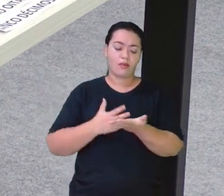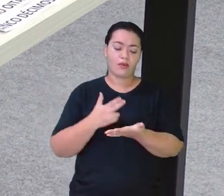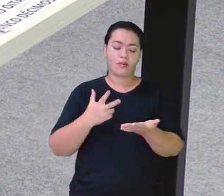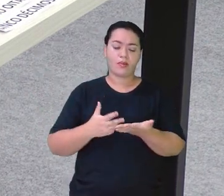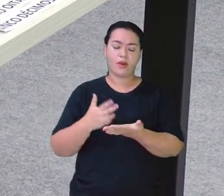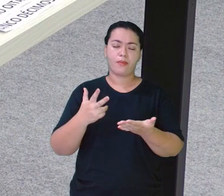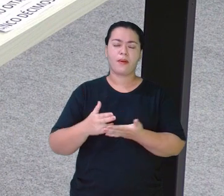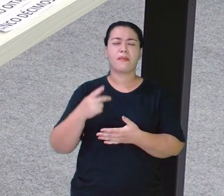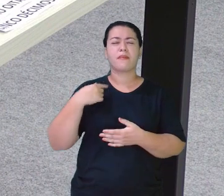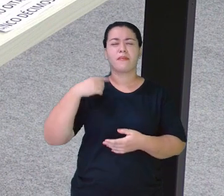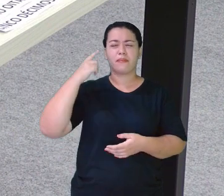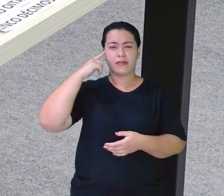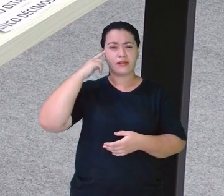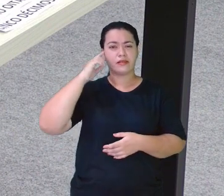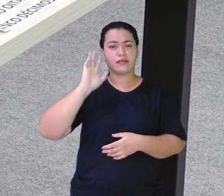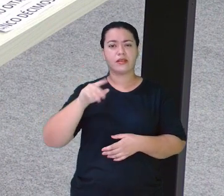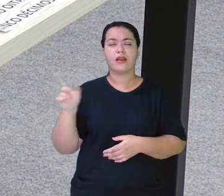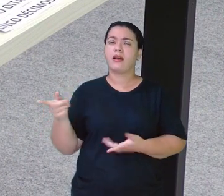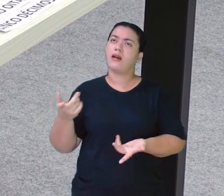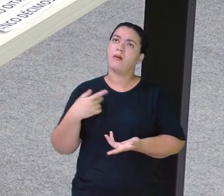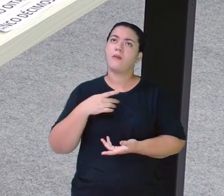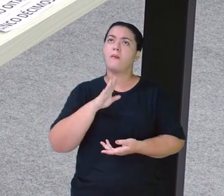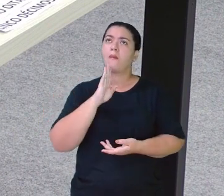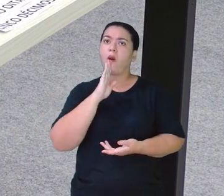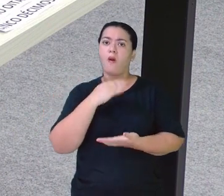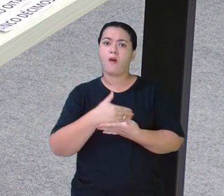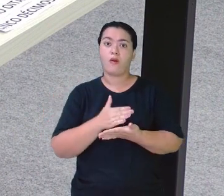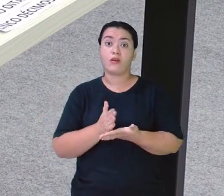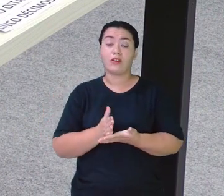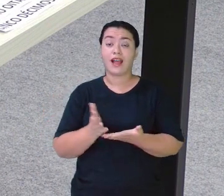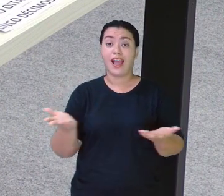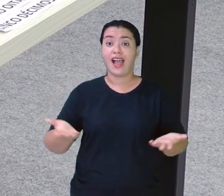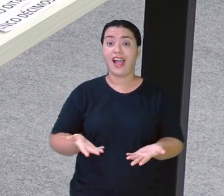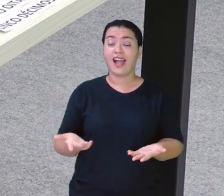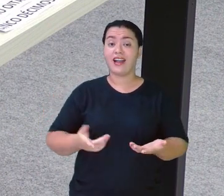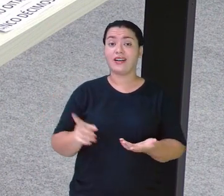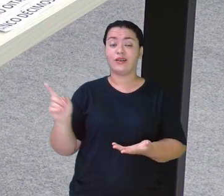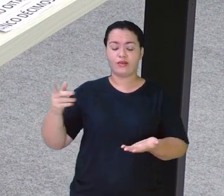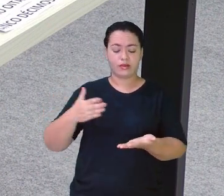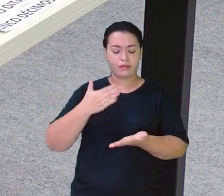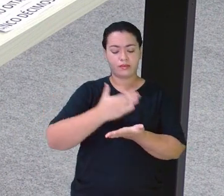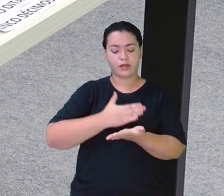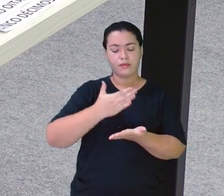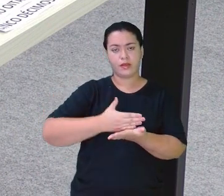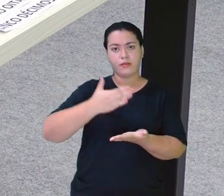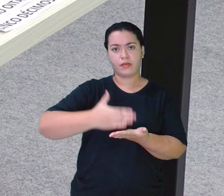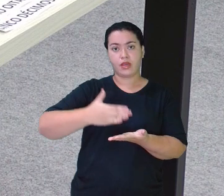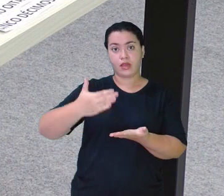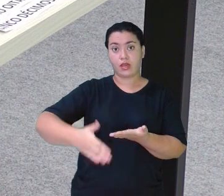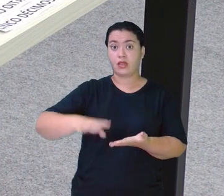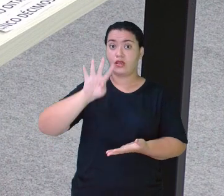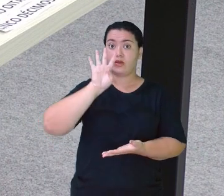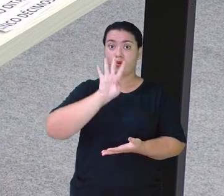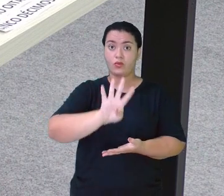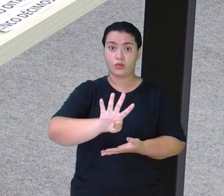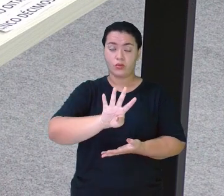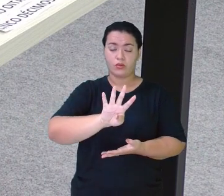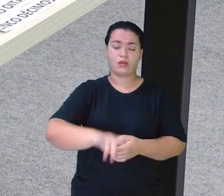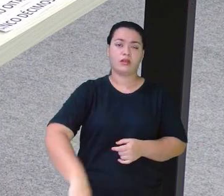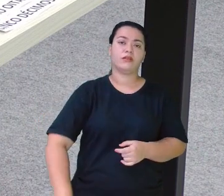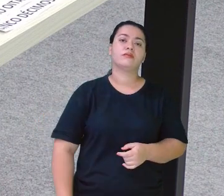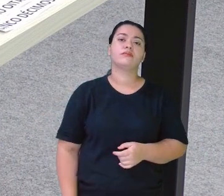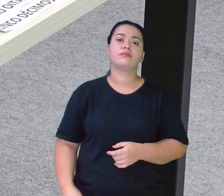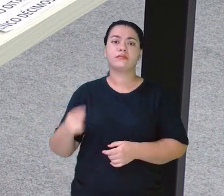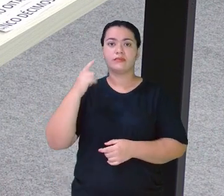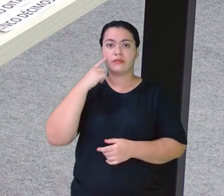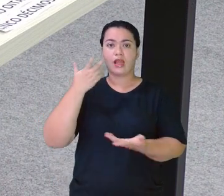Pensa novamente no bolo. E eu vou partir o meu inteiro em 4 partes,